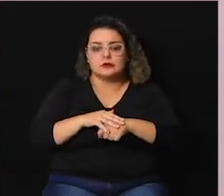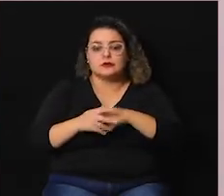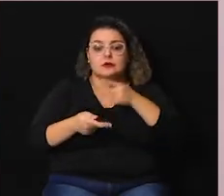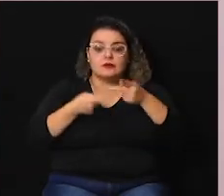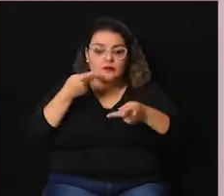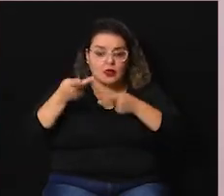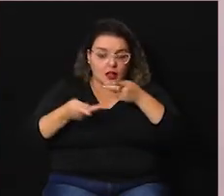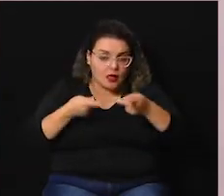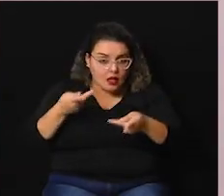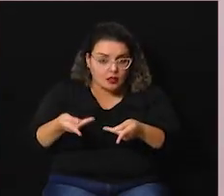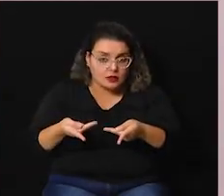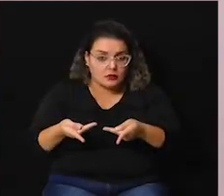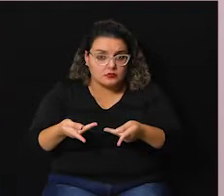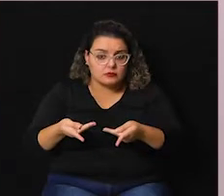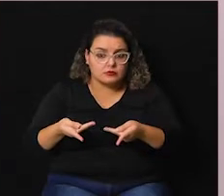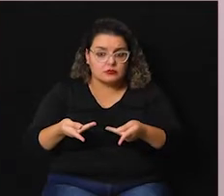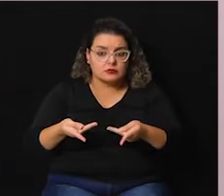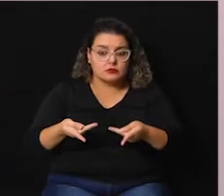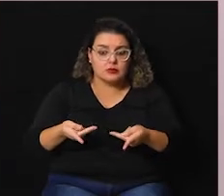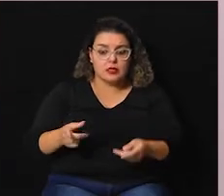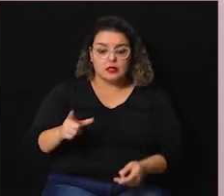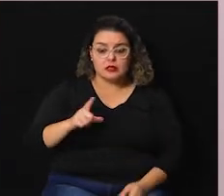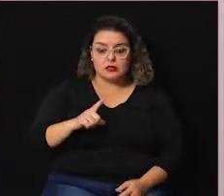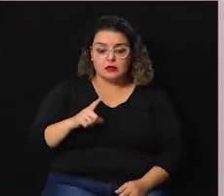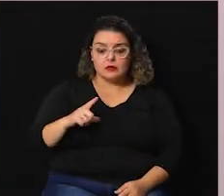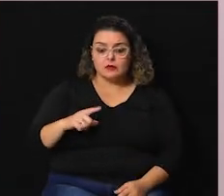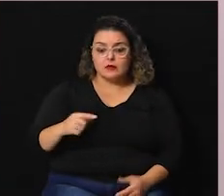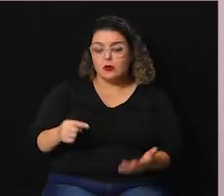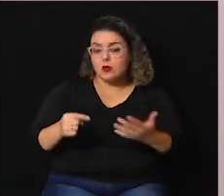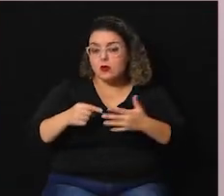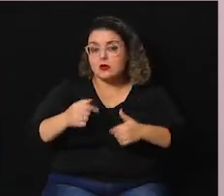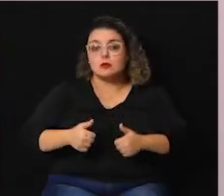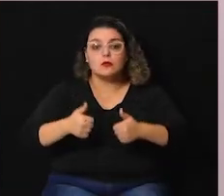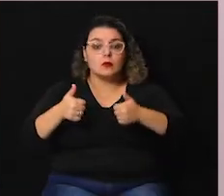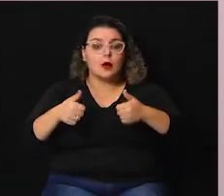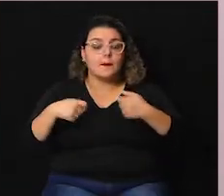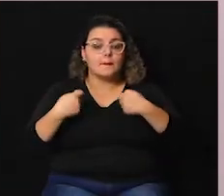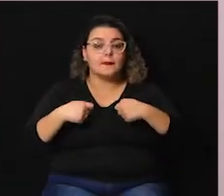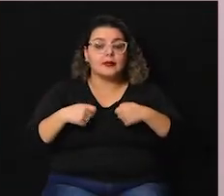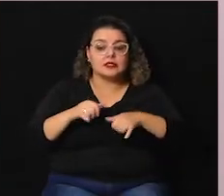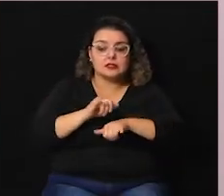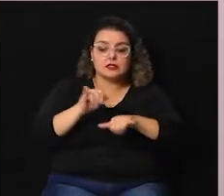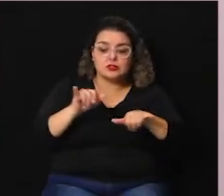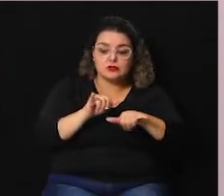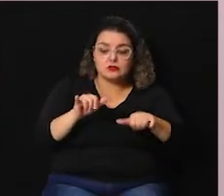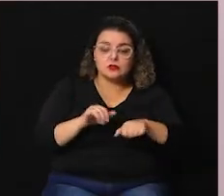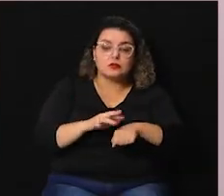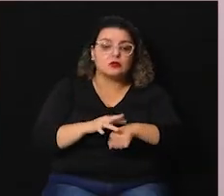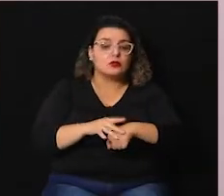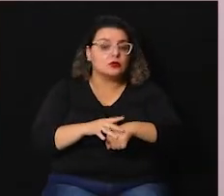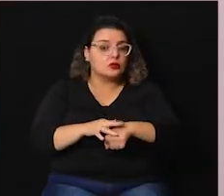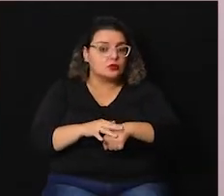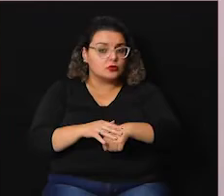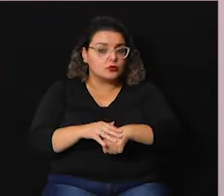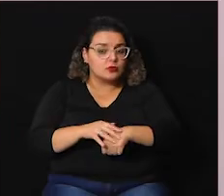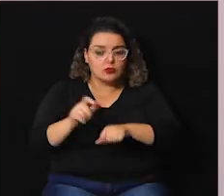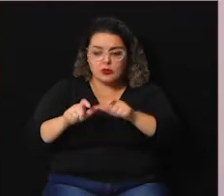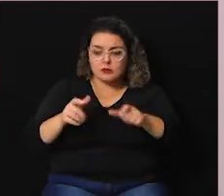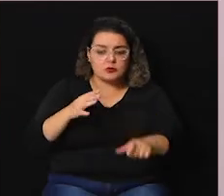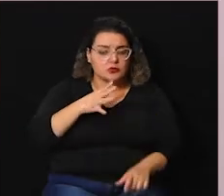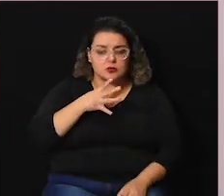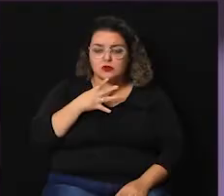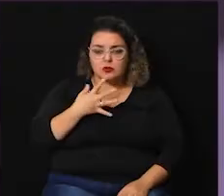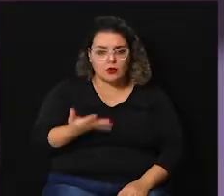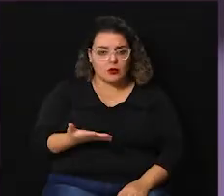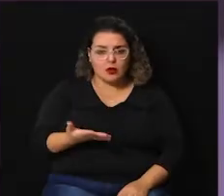ser falada, o senhor disse, né? Acabou trazendo um ponto positivo. Ainda precisa divulgar muito essa doença porque as pessoas desconhecem,